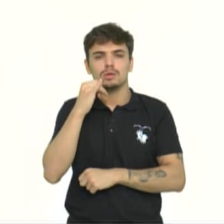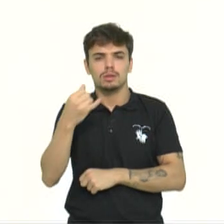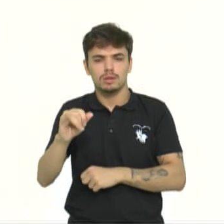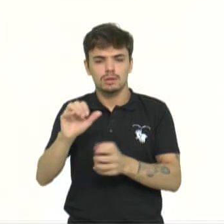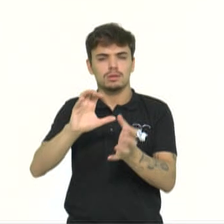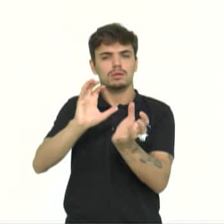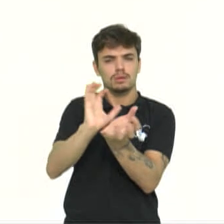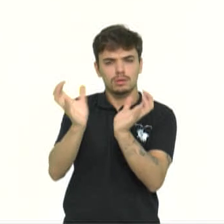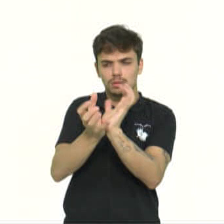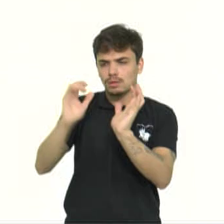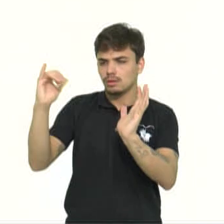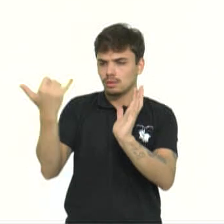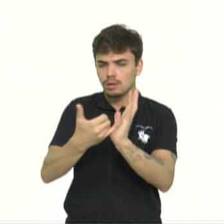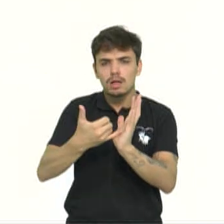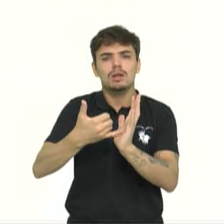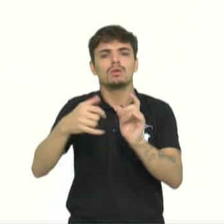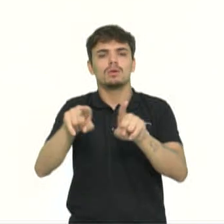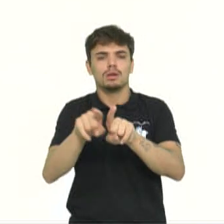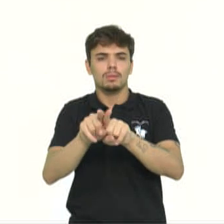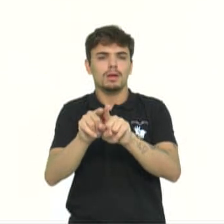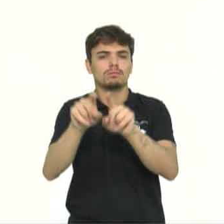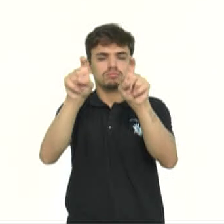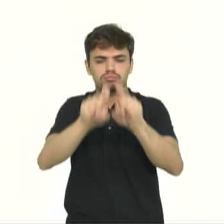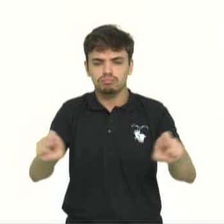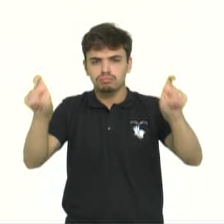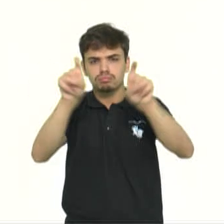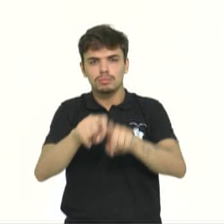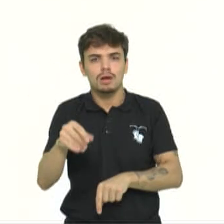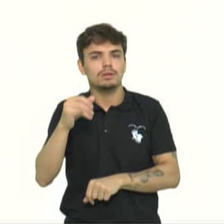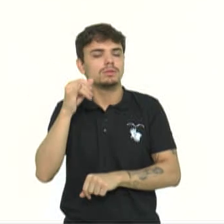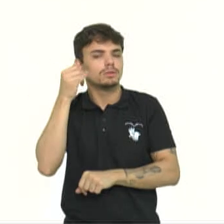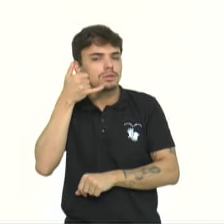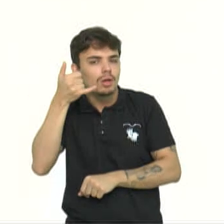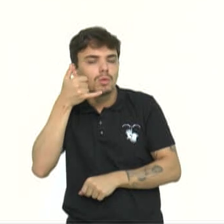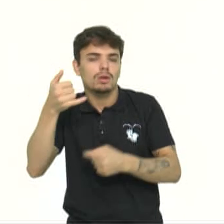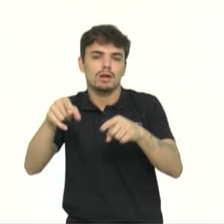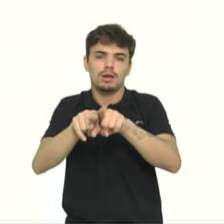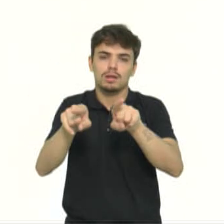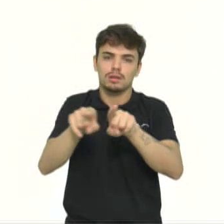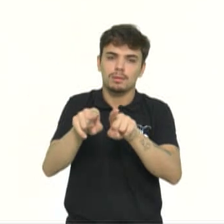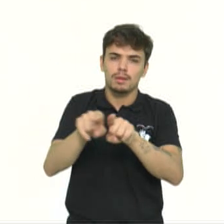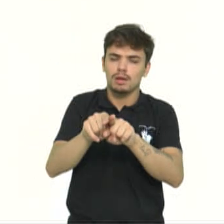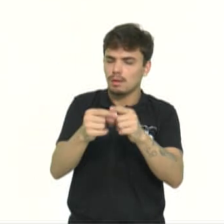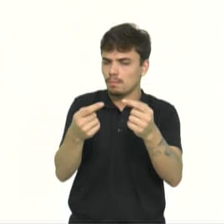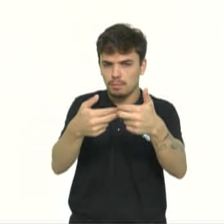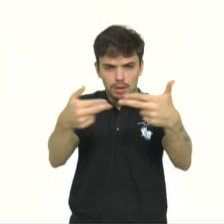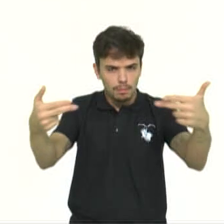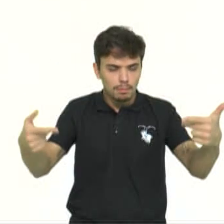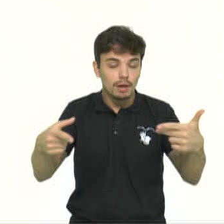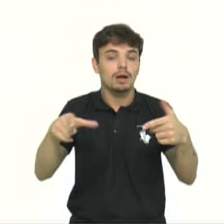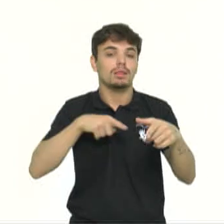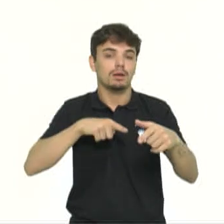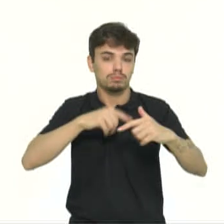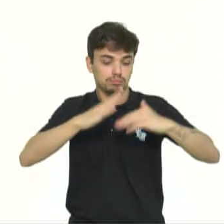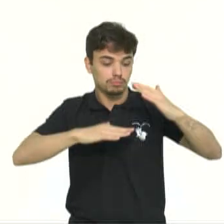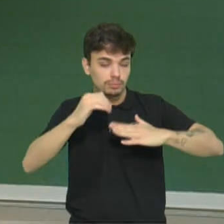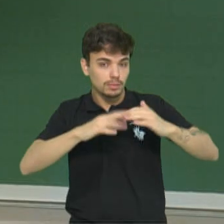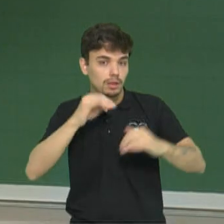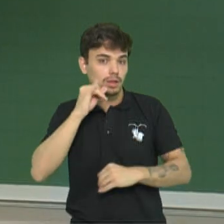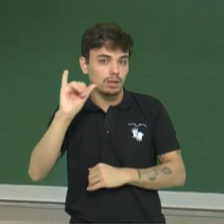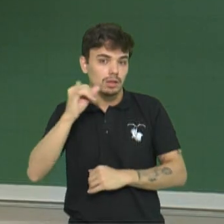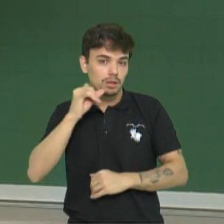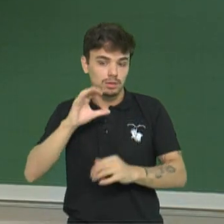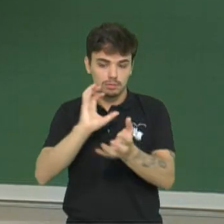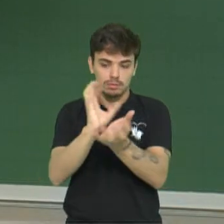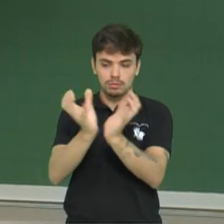eletrônicos, computadores, celulares, baterias, torradeiras, todos os produtos eletrônicos que temos em